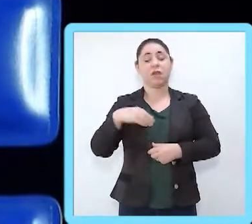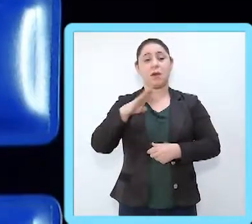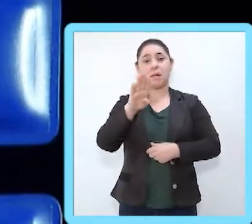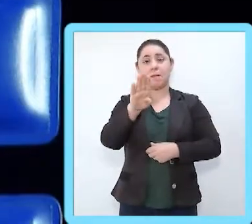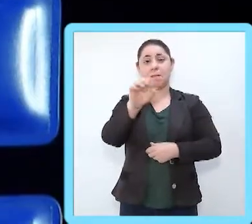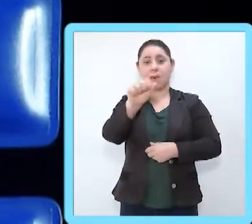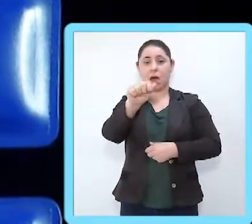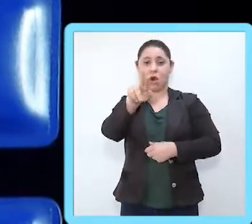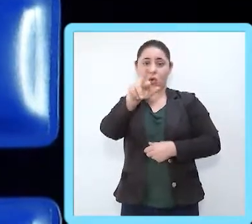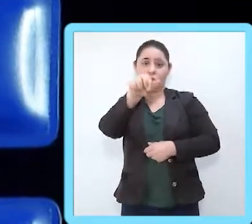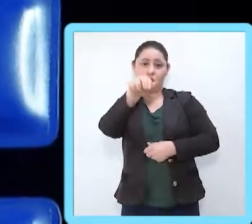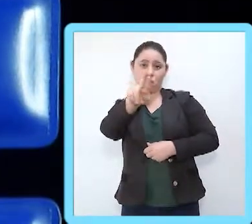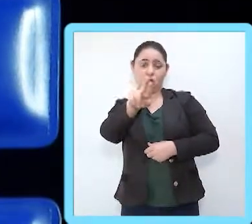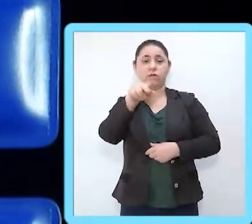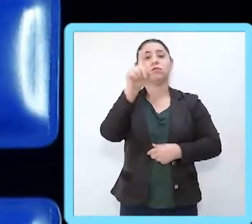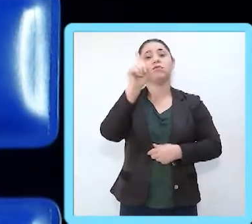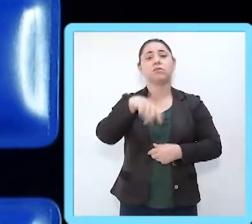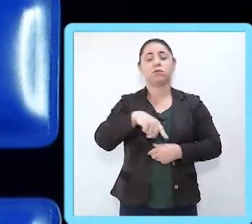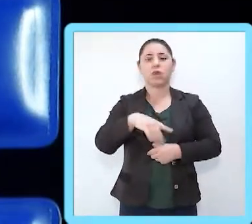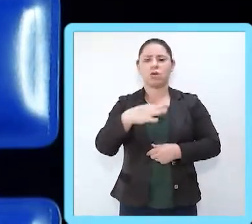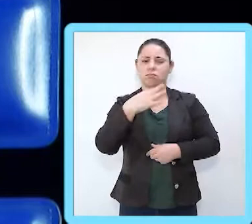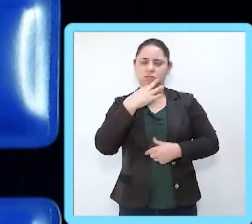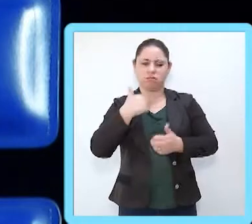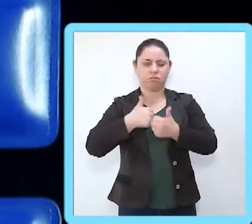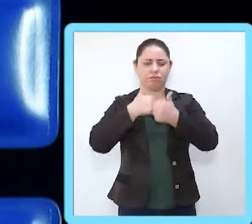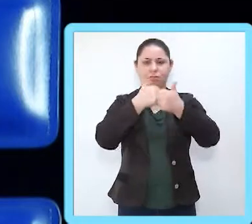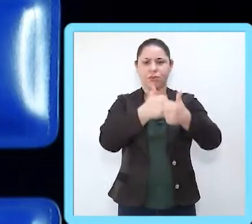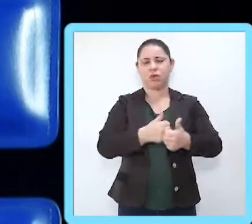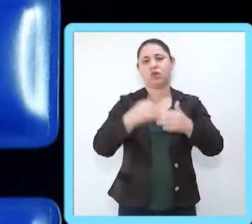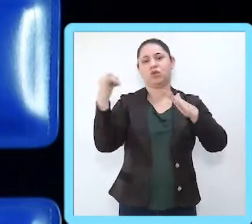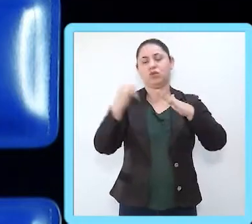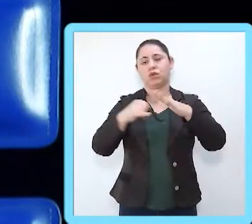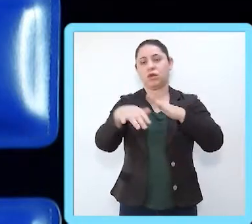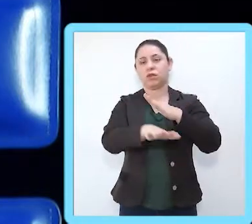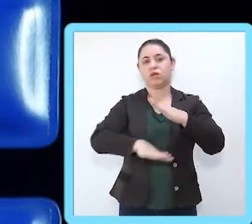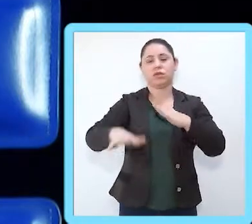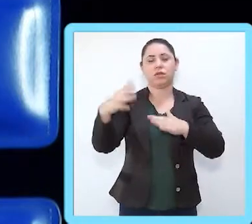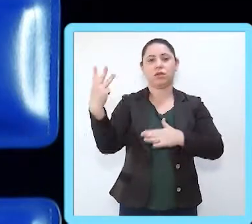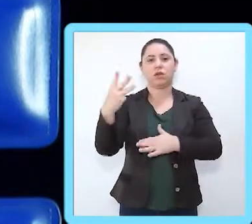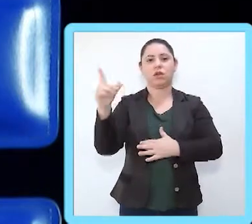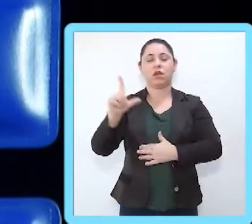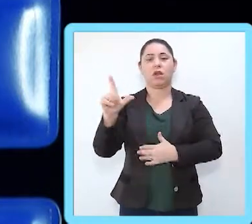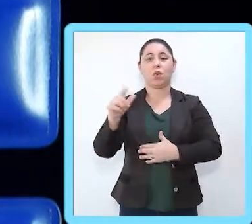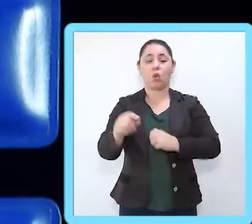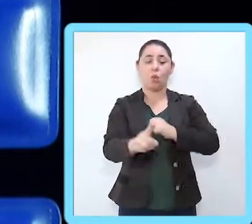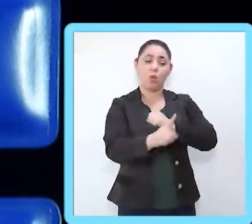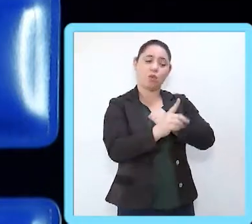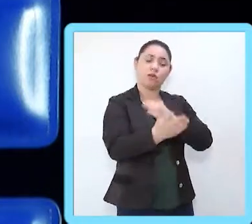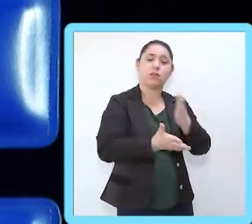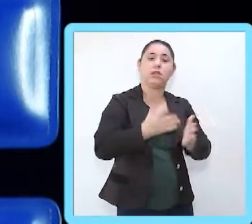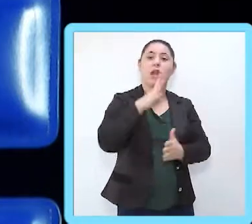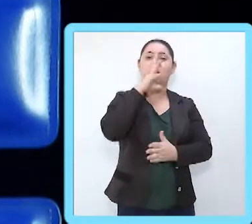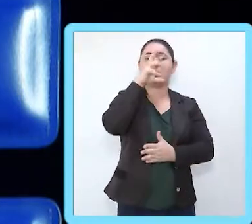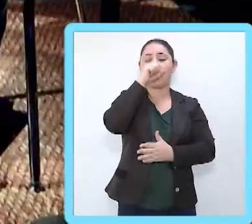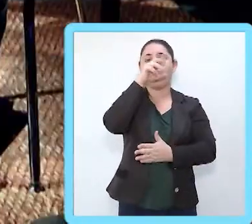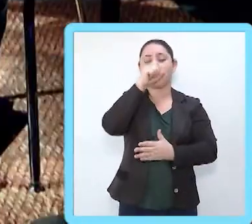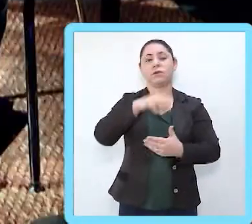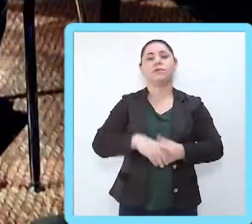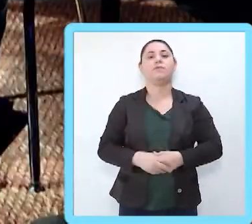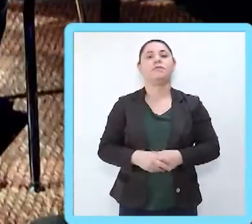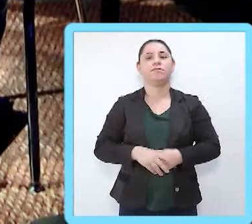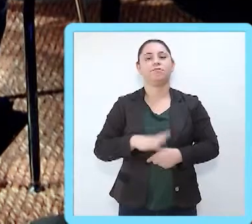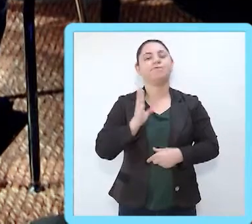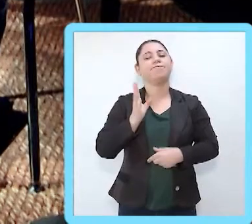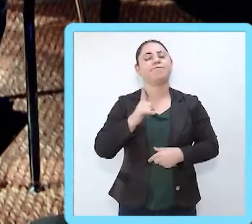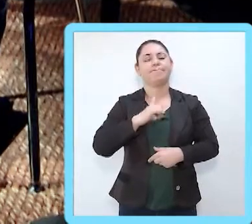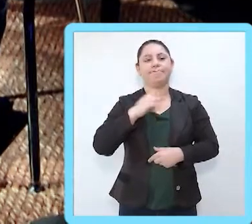Então, eu acompanhei todas essas empresas. Eu te disse que o Instituto Médico Regional de Três Lagoas, nós dávamos assistência nos sábados. Nós tomávamos... O